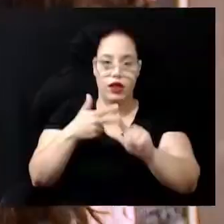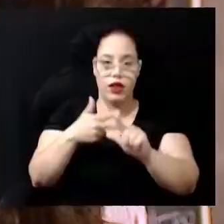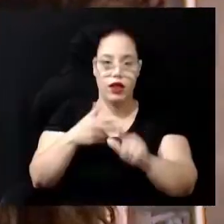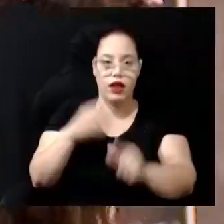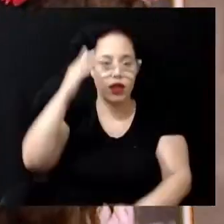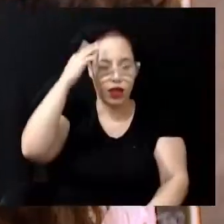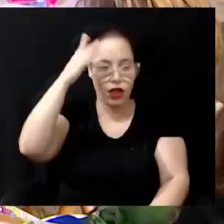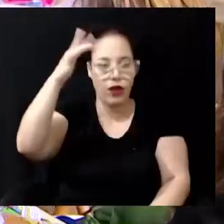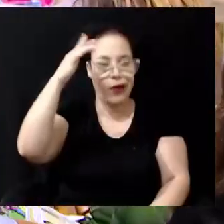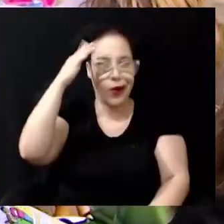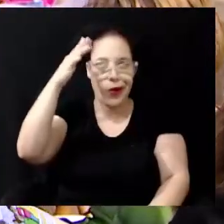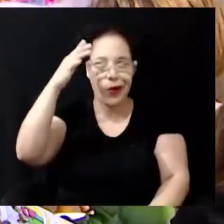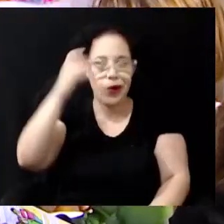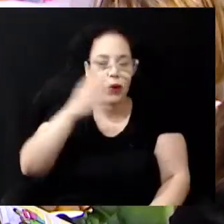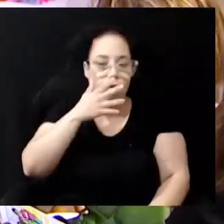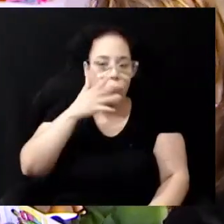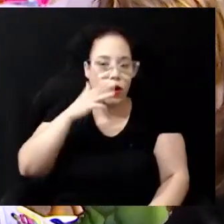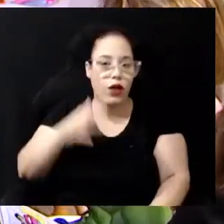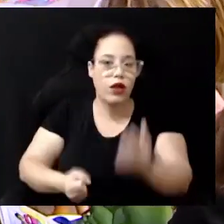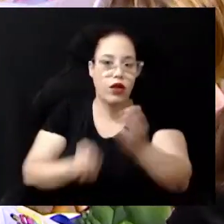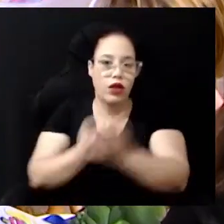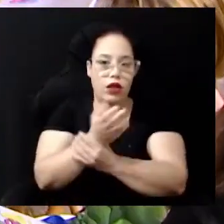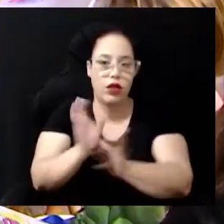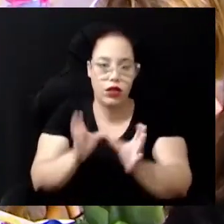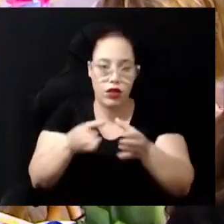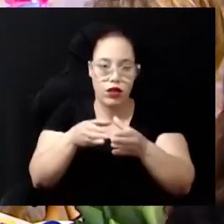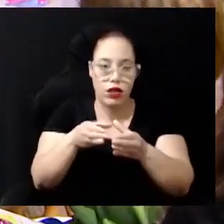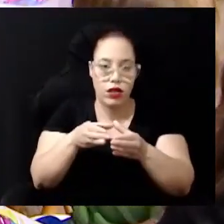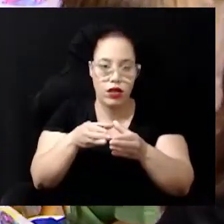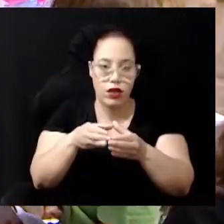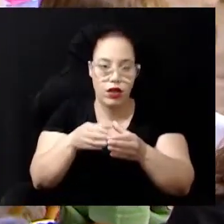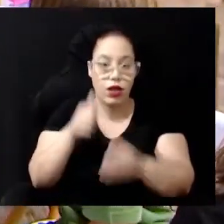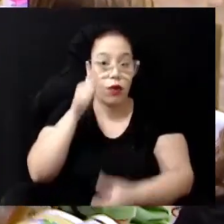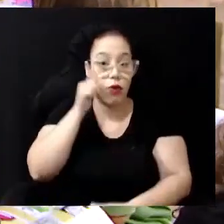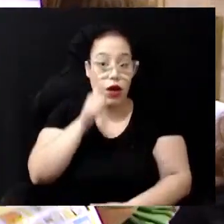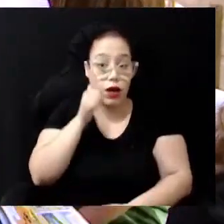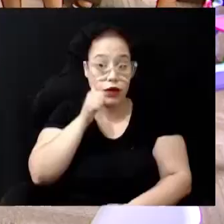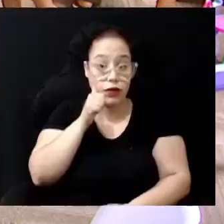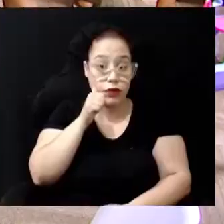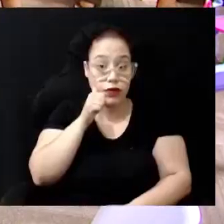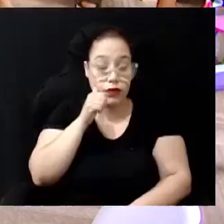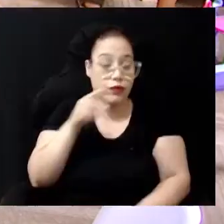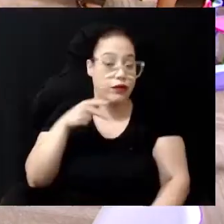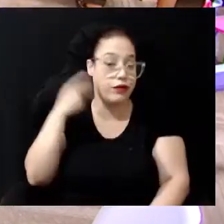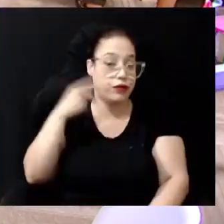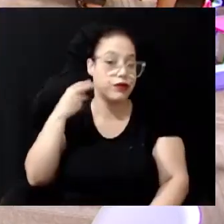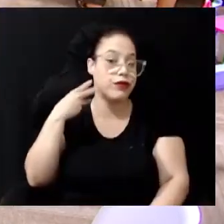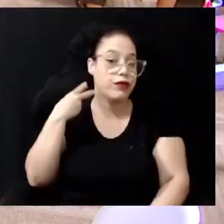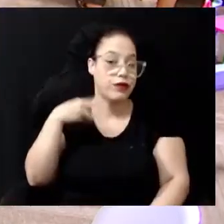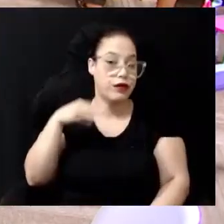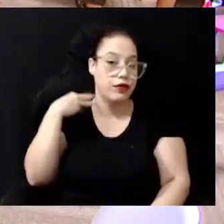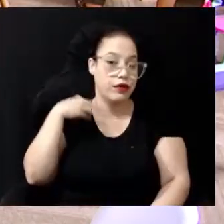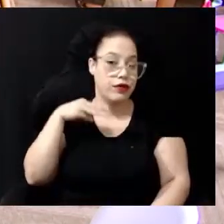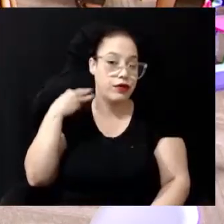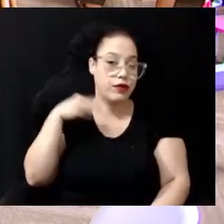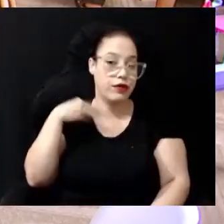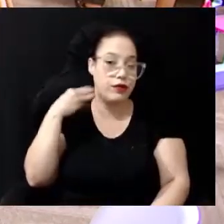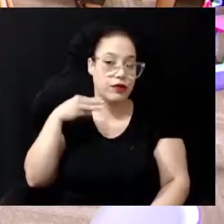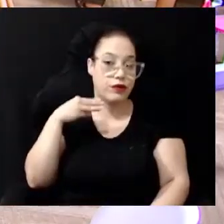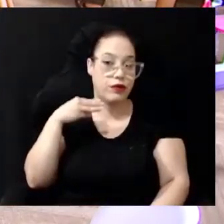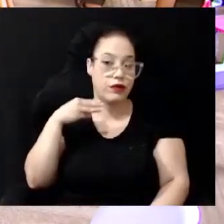legislativo a ideia do Espaço Criança partiu da comissão permanente da mulher presidida pela vereadora Mariana